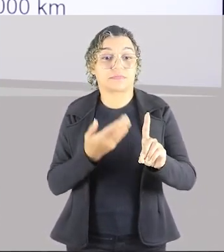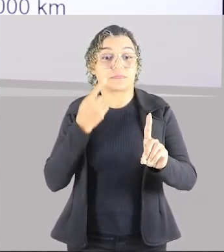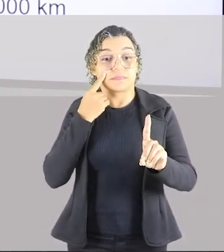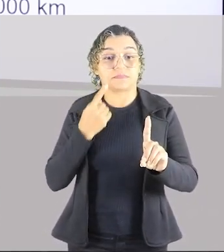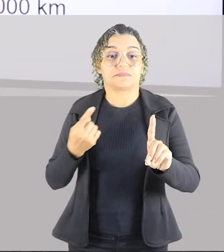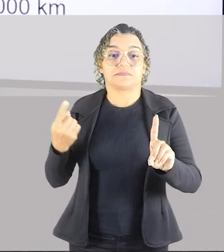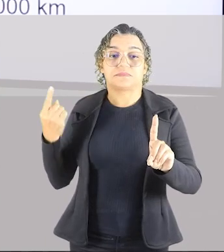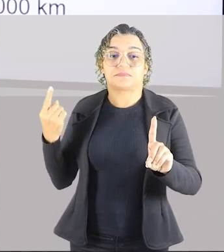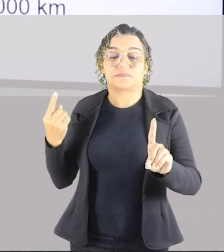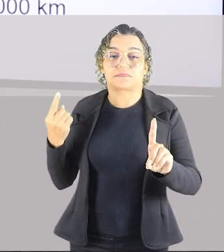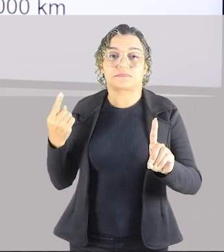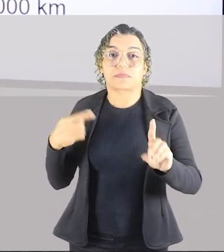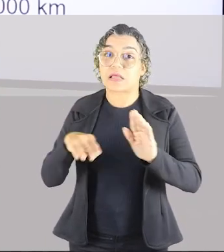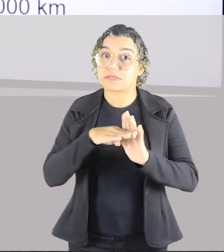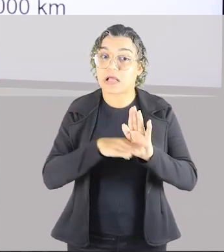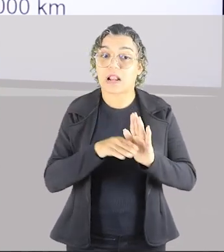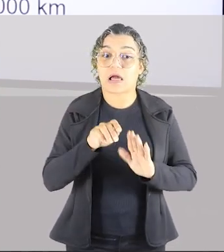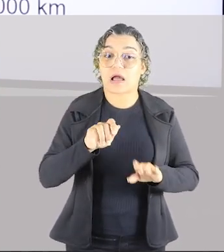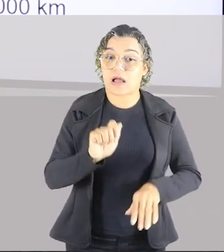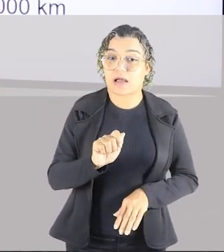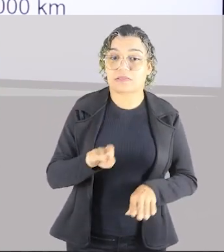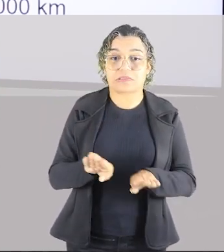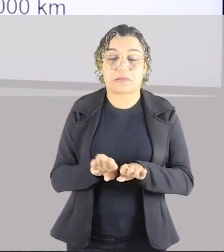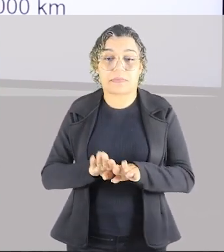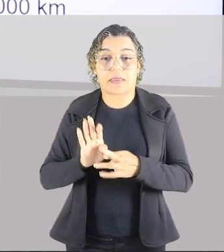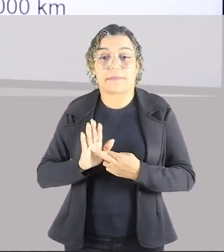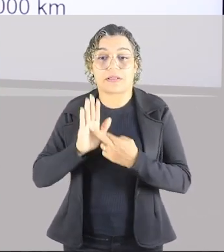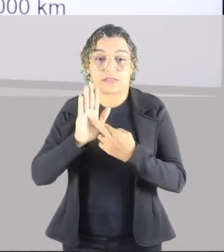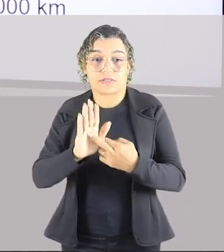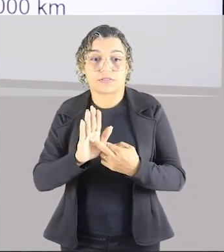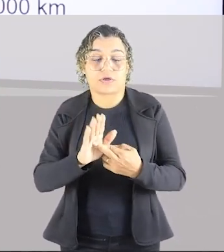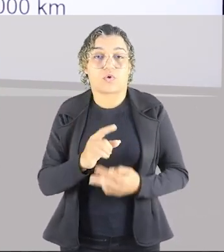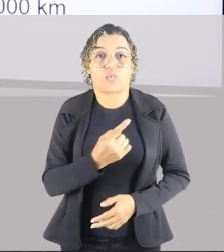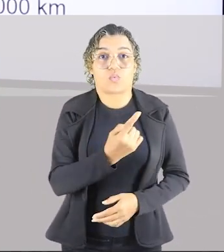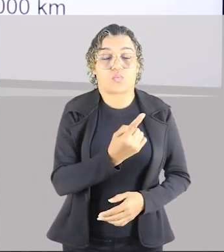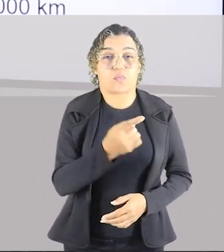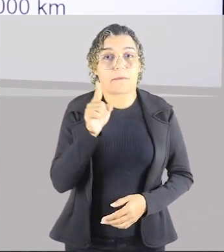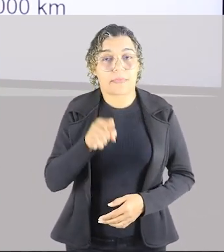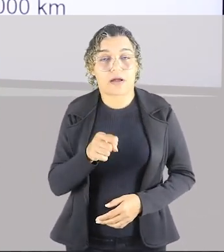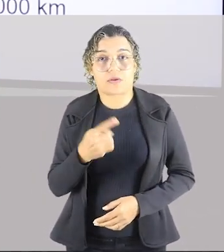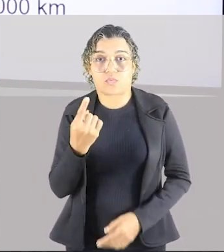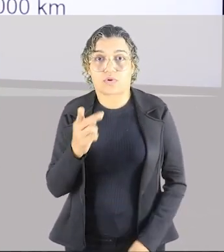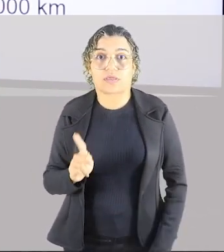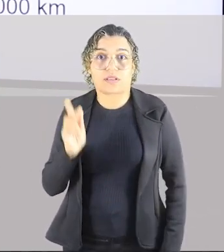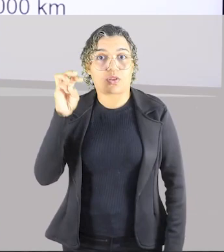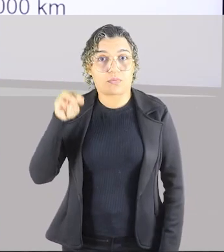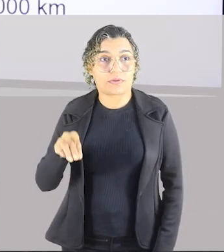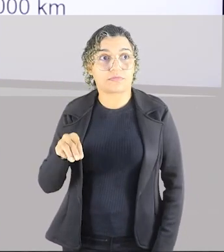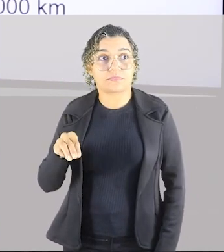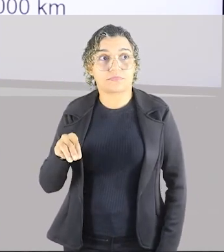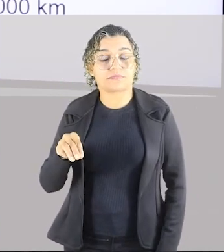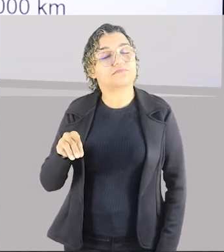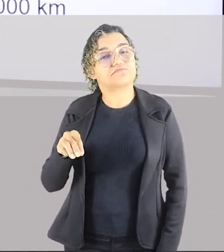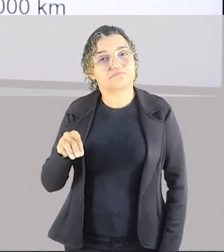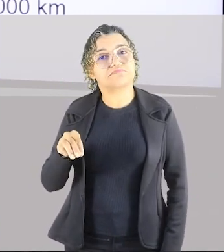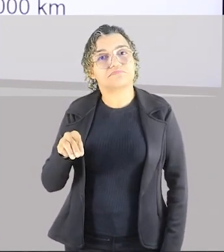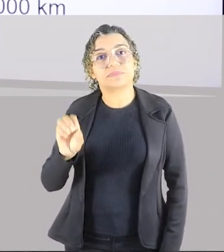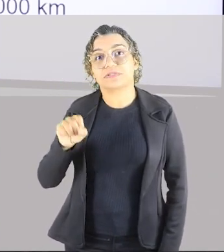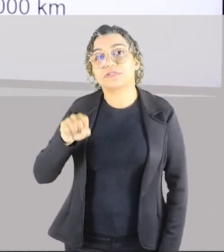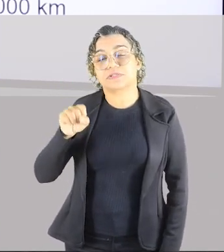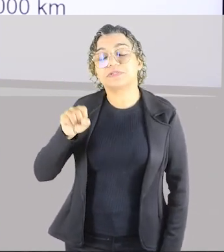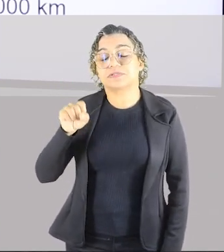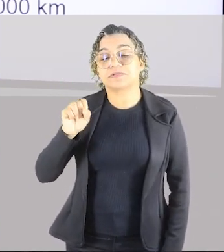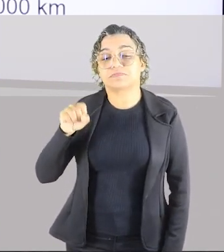escala A também poderia ser representada de 1 para 1 quilômetro? acabamos de fazer essa transformação. De